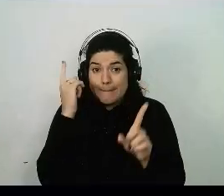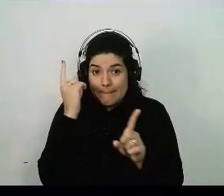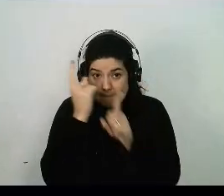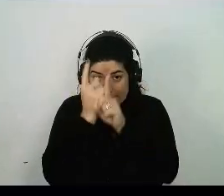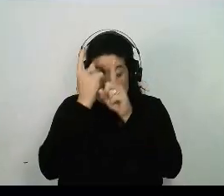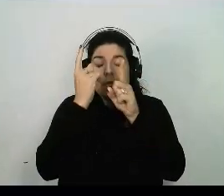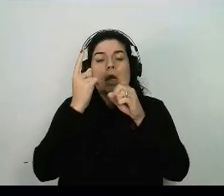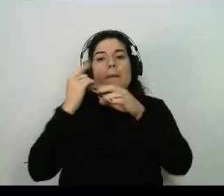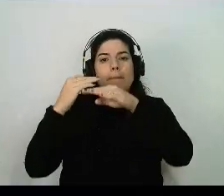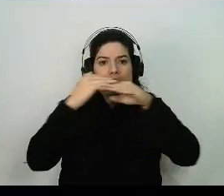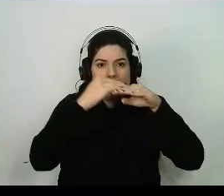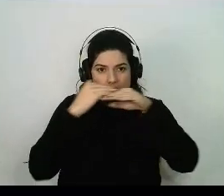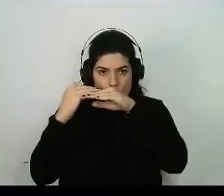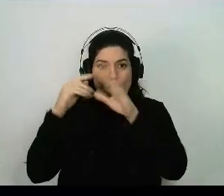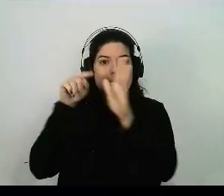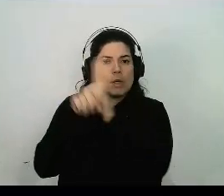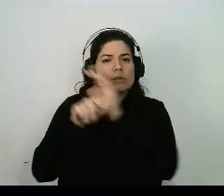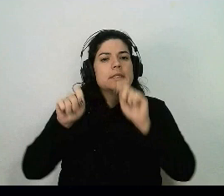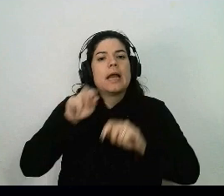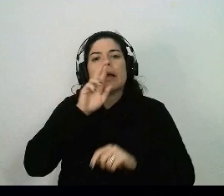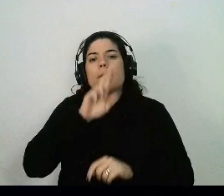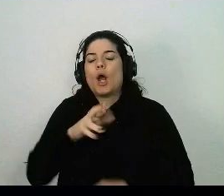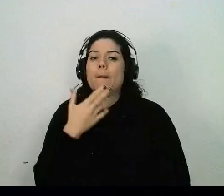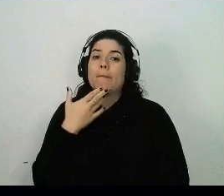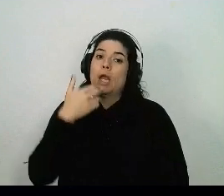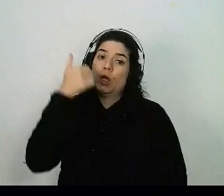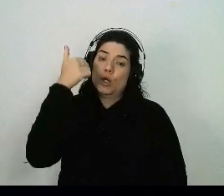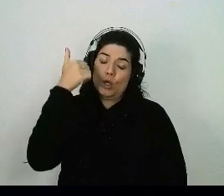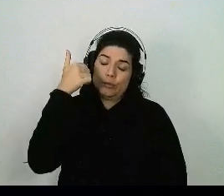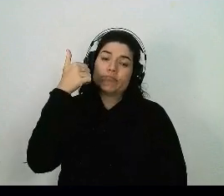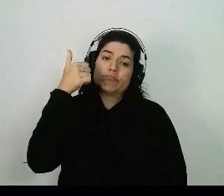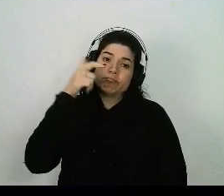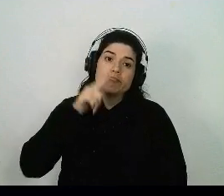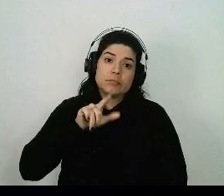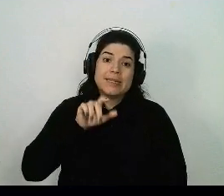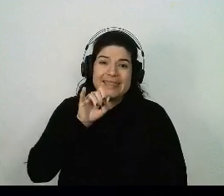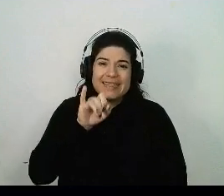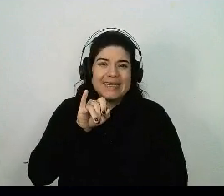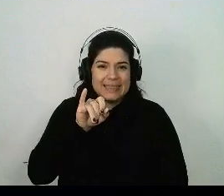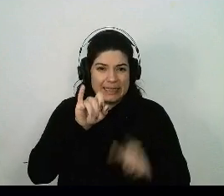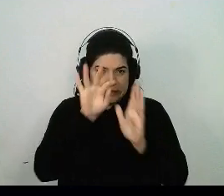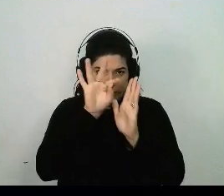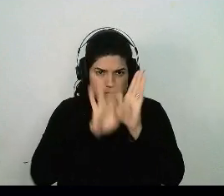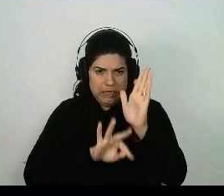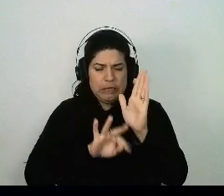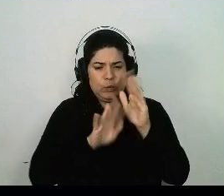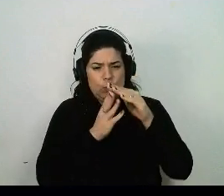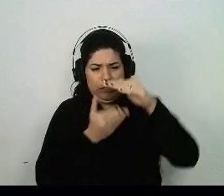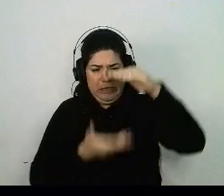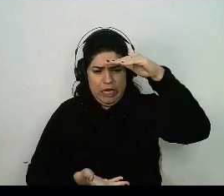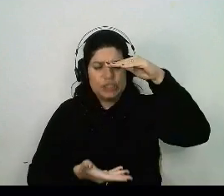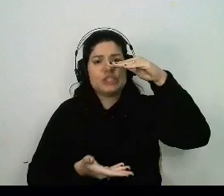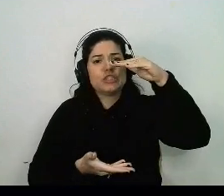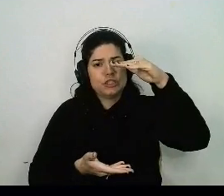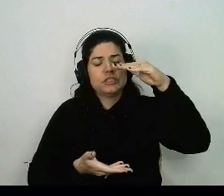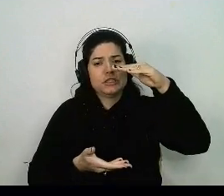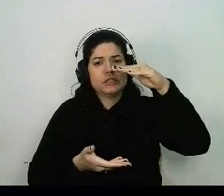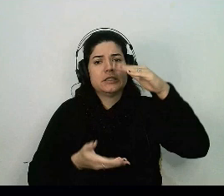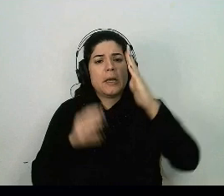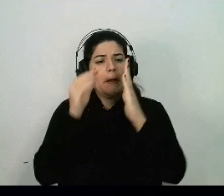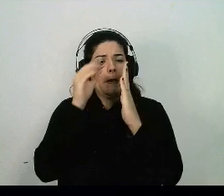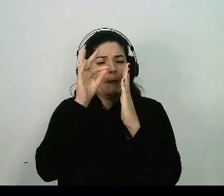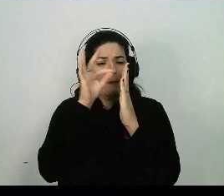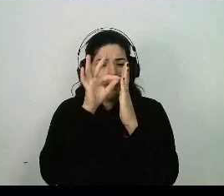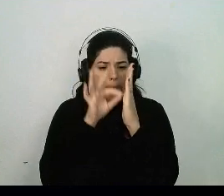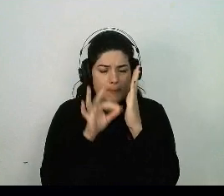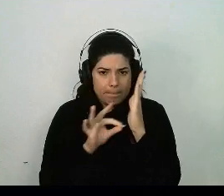te dar uma resposta melhor. E se a gente escrever um texto muito grande, um prompt muito grande, que a